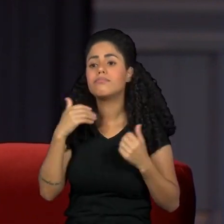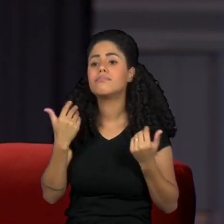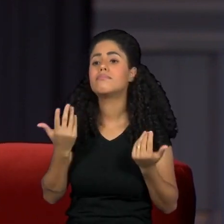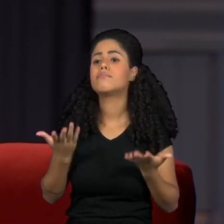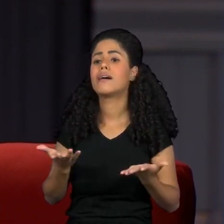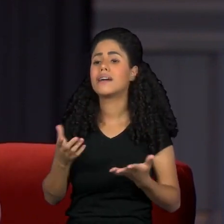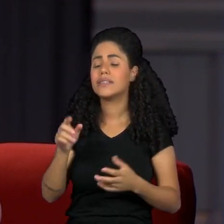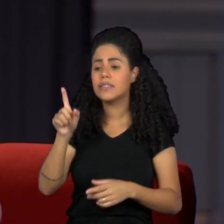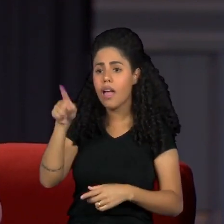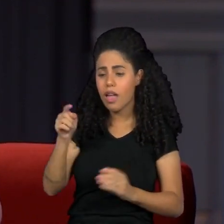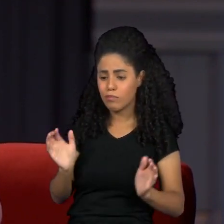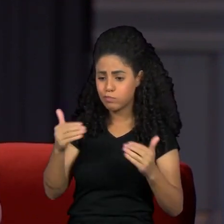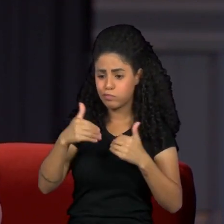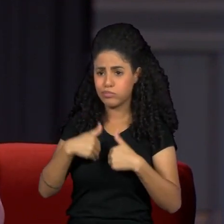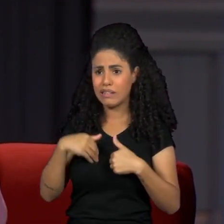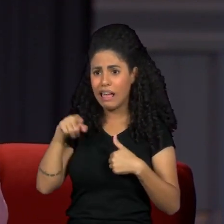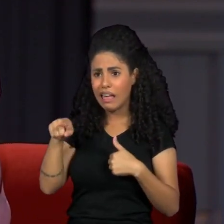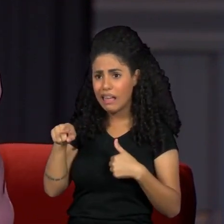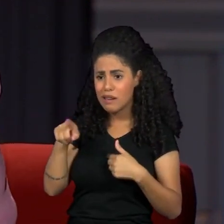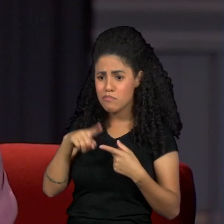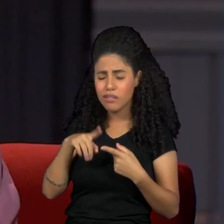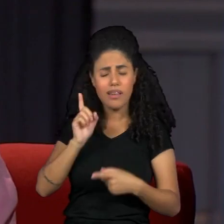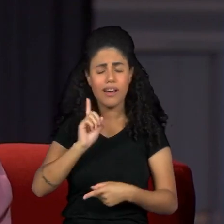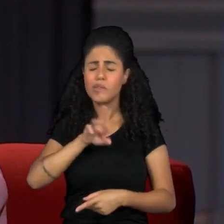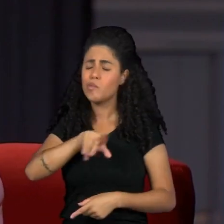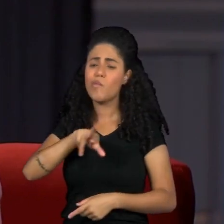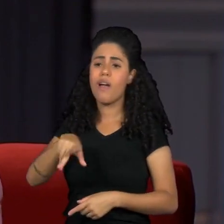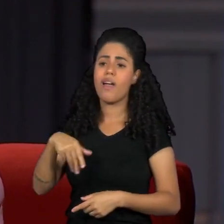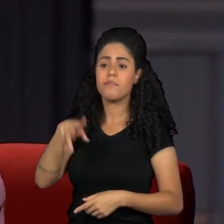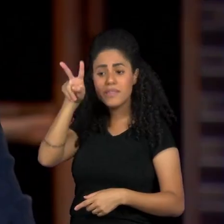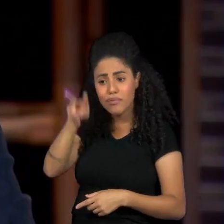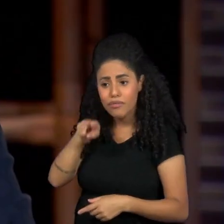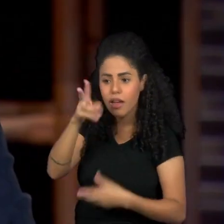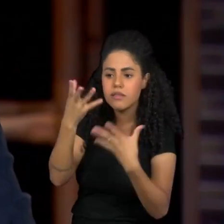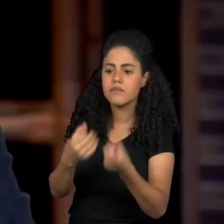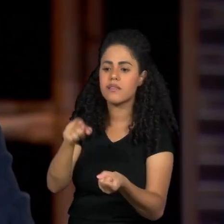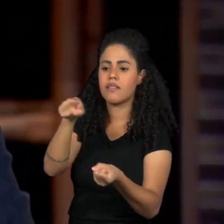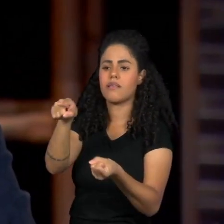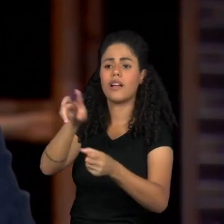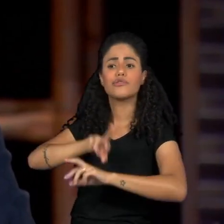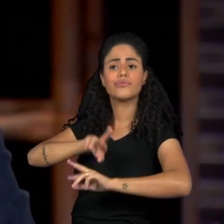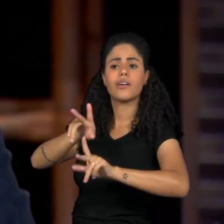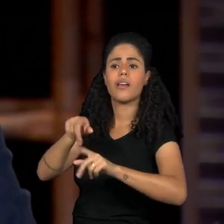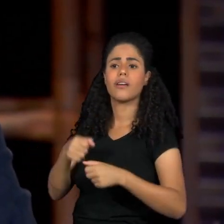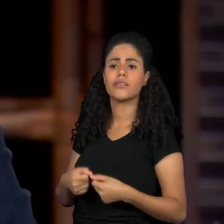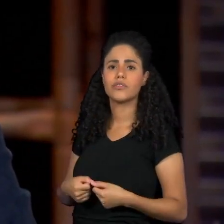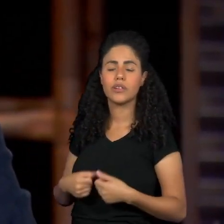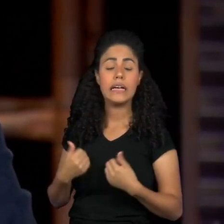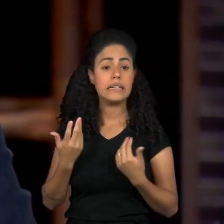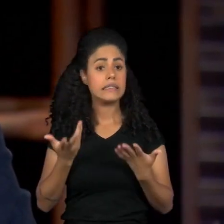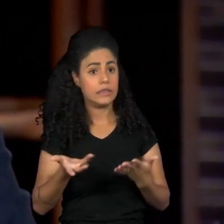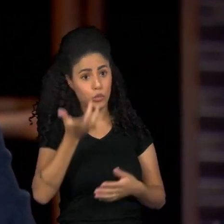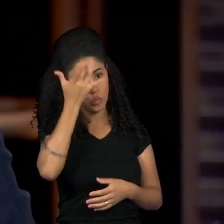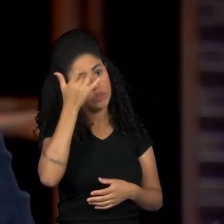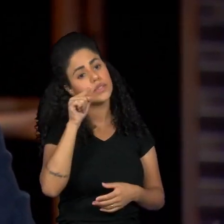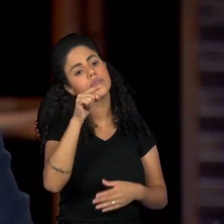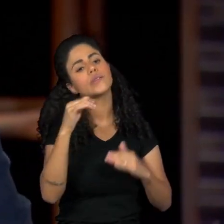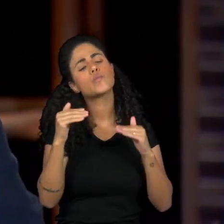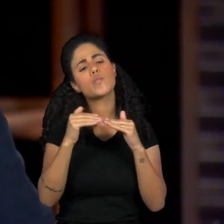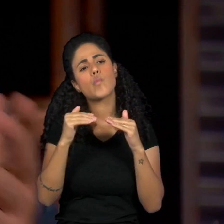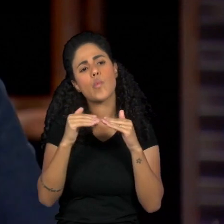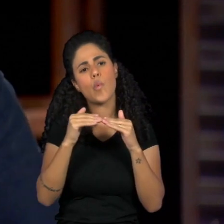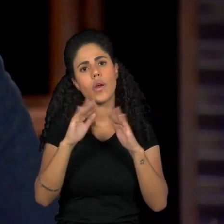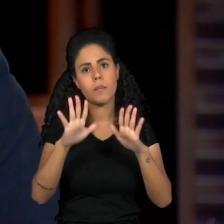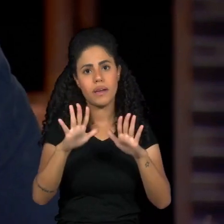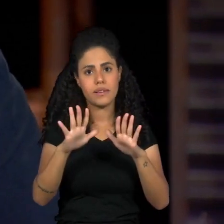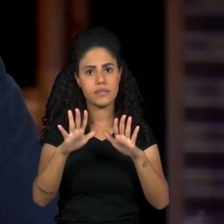é o autismo o vilão. A Claro. gente precisa entender e aceitar o autismo. Lógico. Eu É a não sei se estrutura. você concorda, mas a